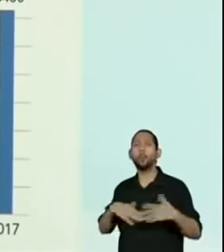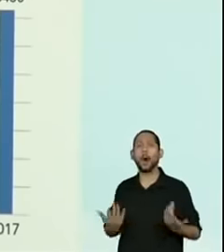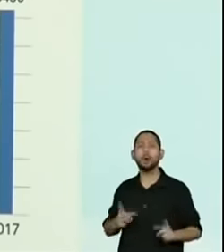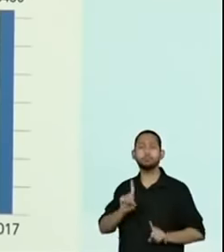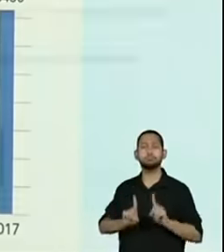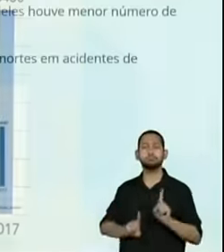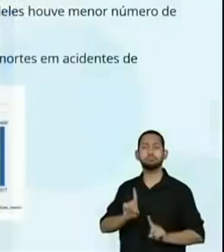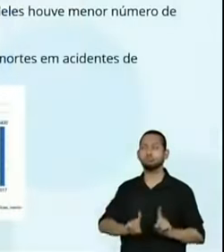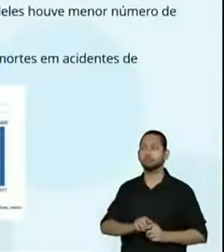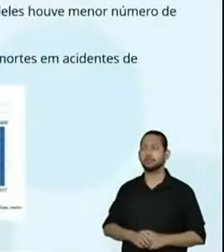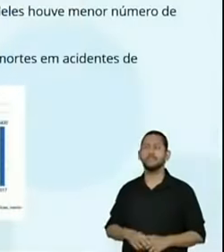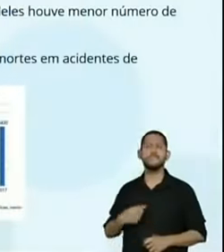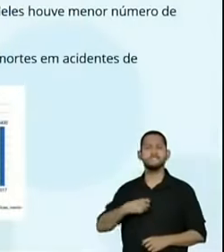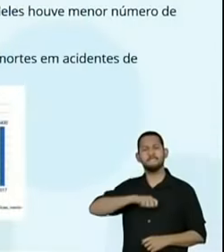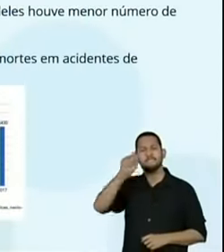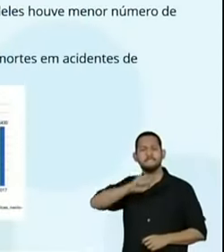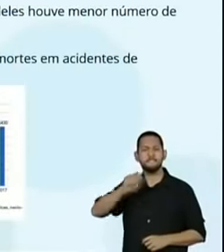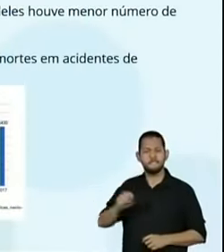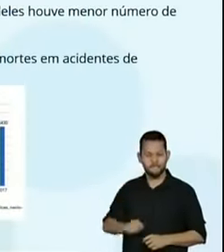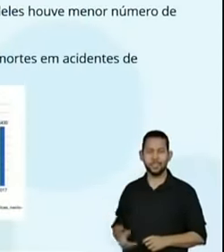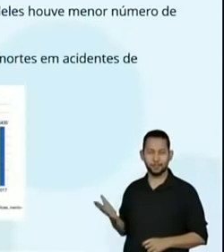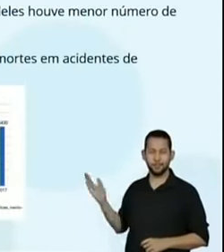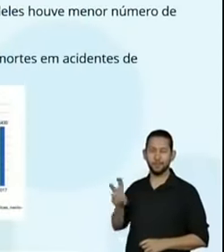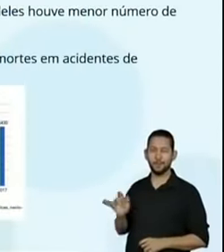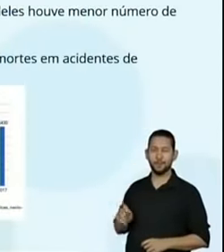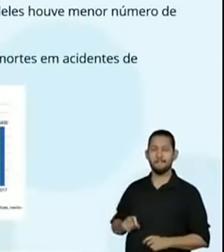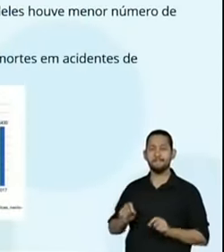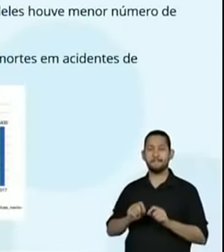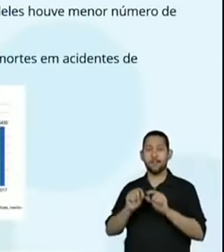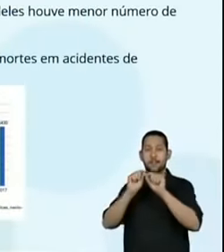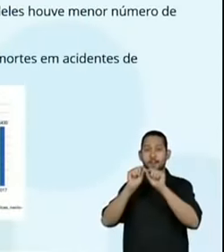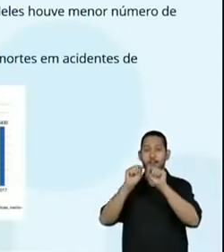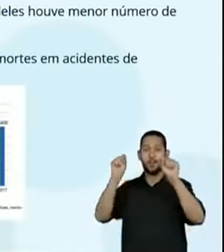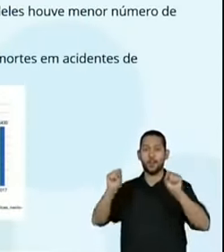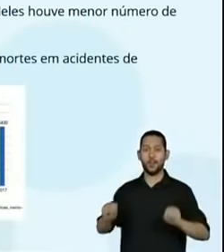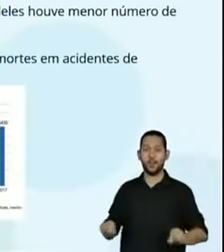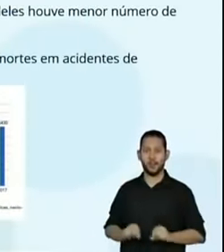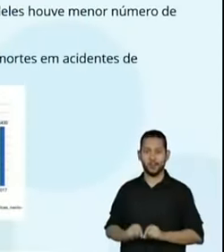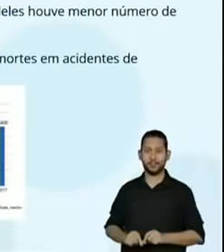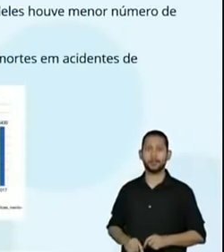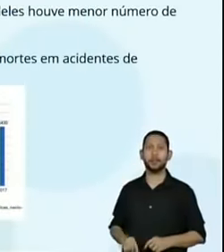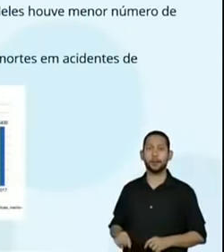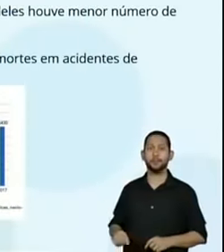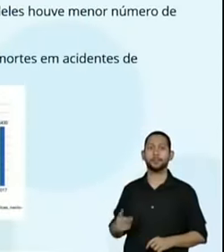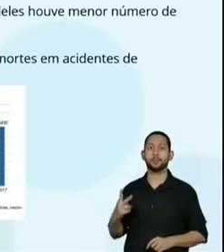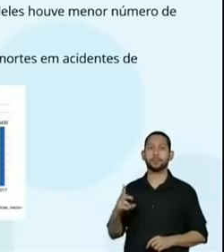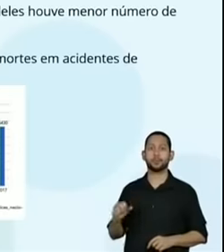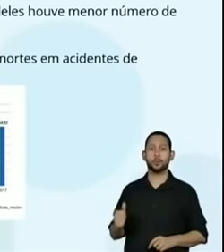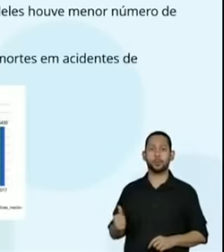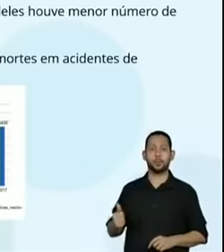quê? De rabiscar. Vou rabiscar. Gente, vamos lá.